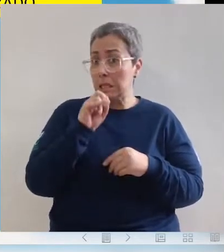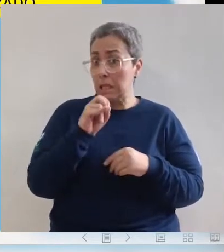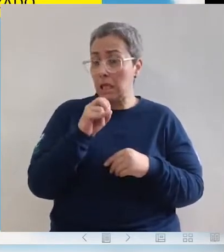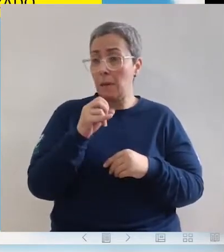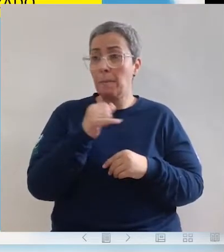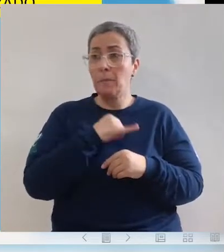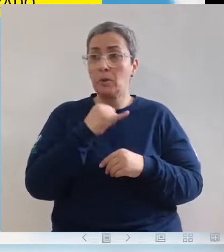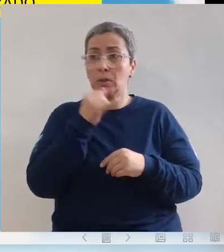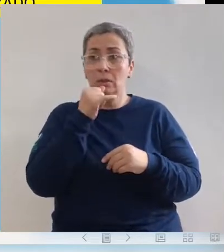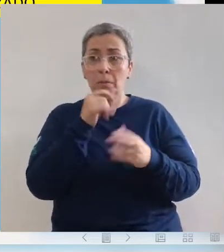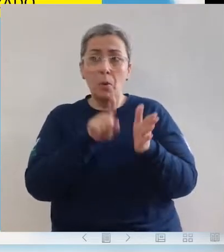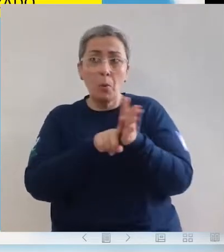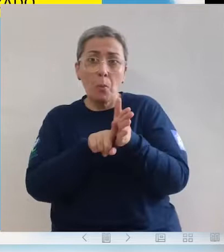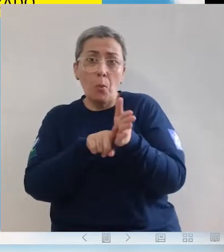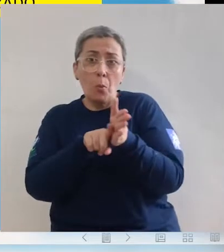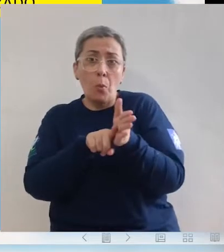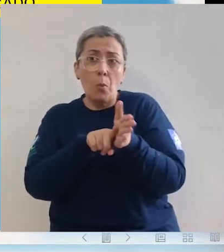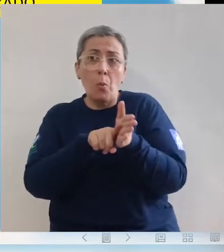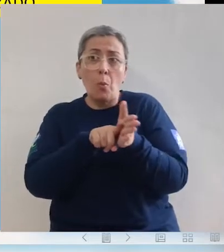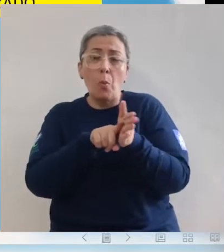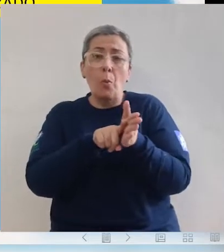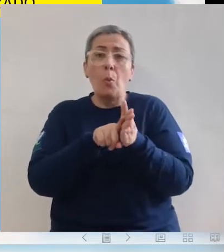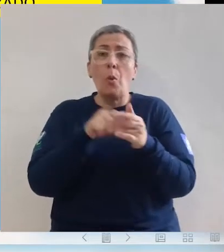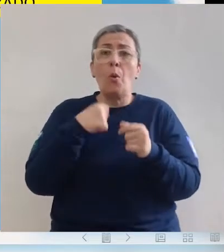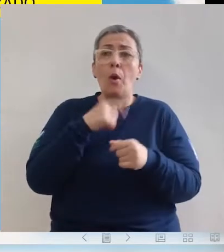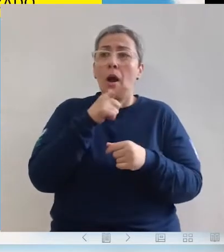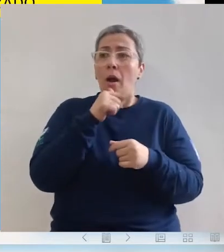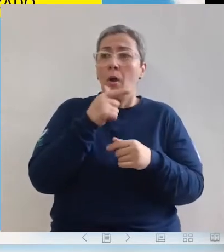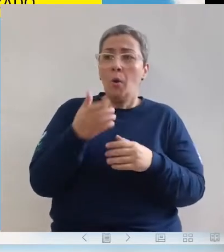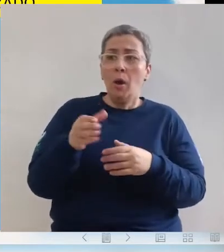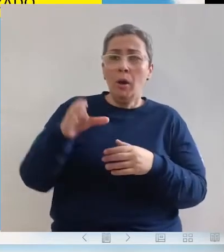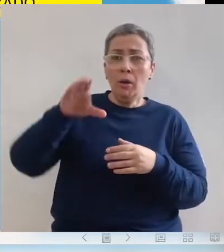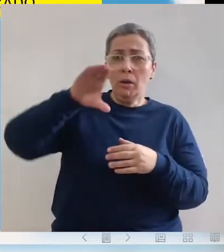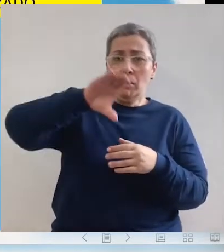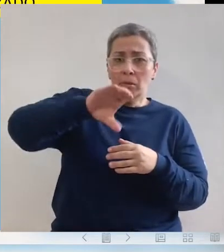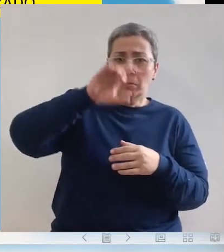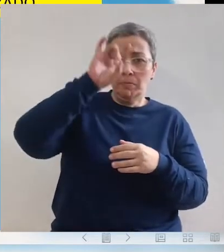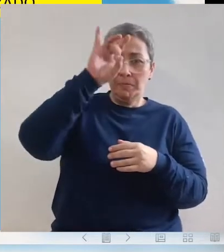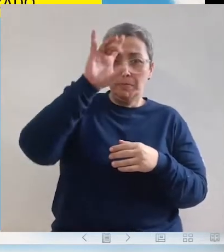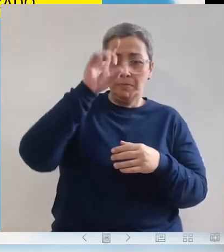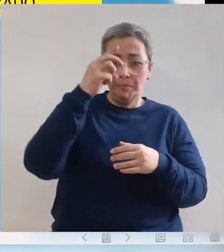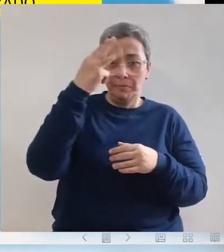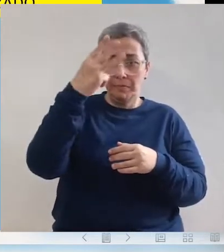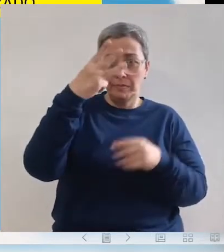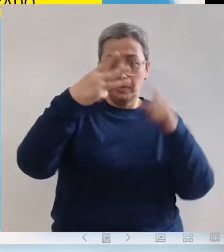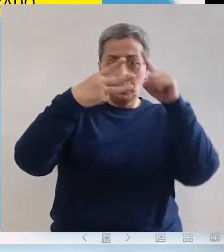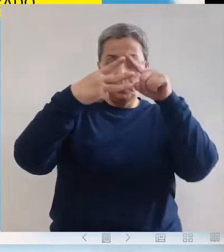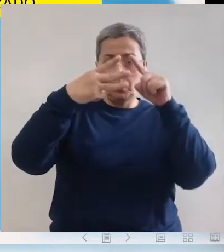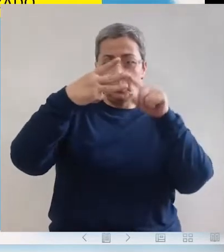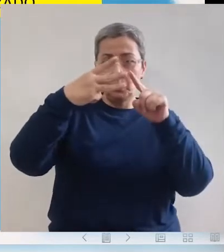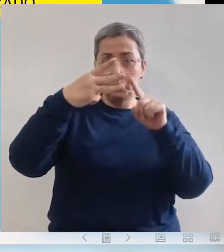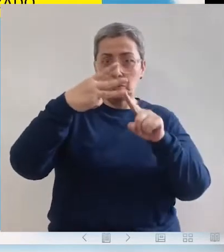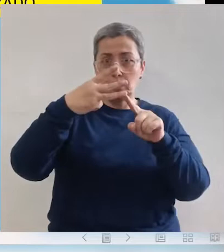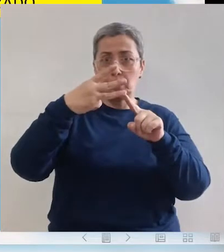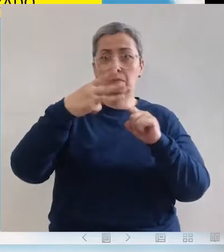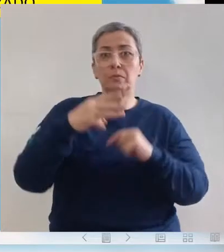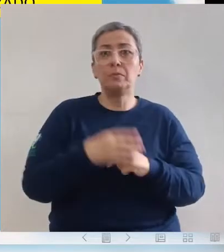Se eu fizer uma investigação e jogar a água nesses três pontos